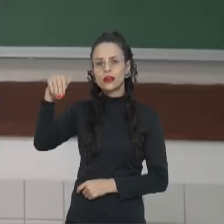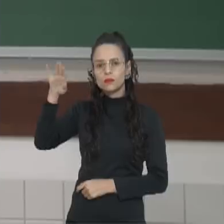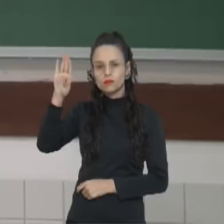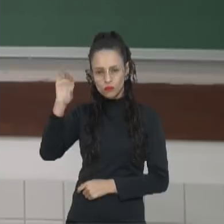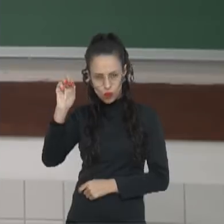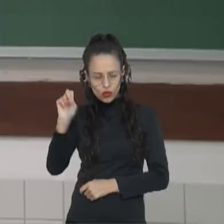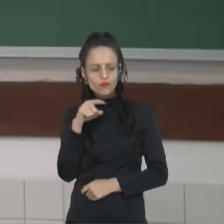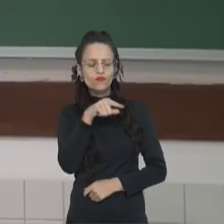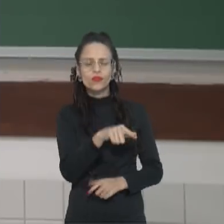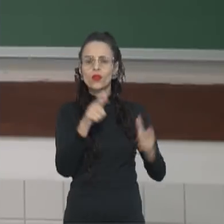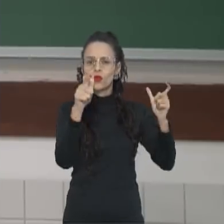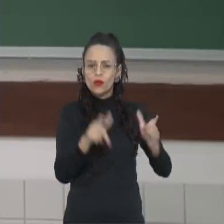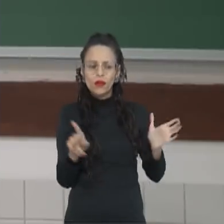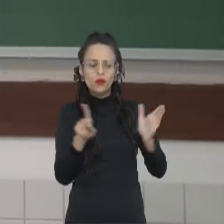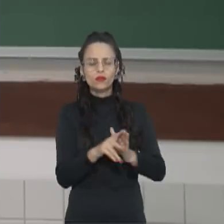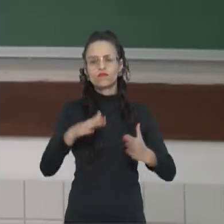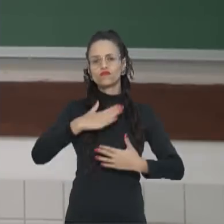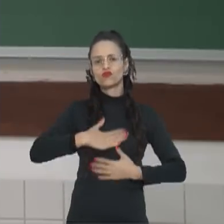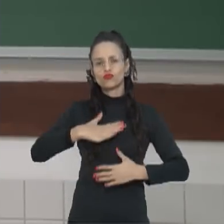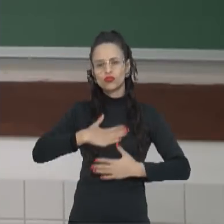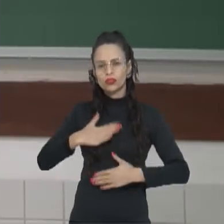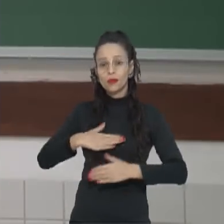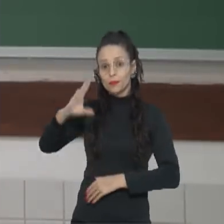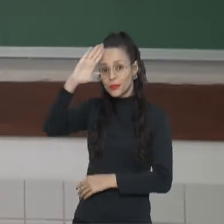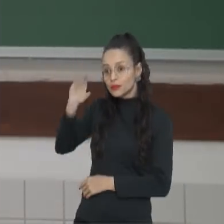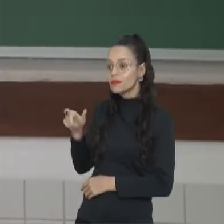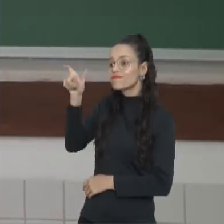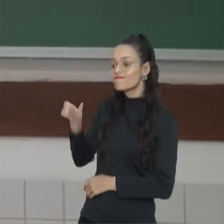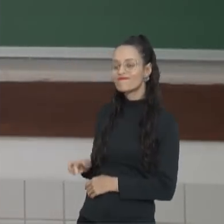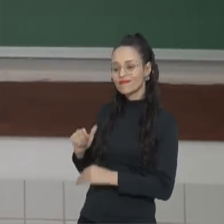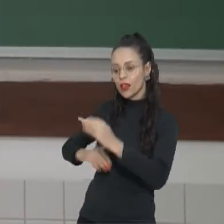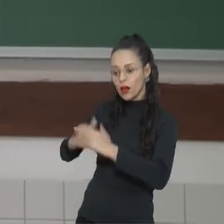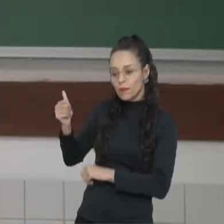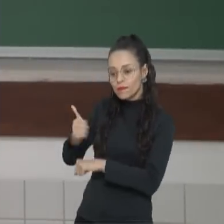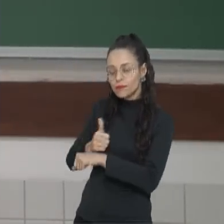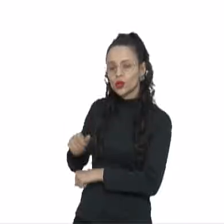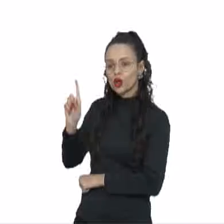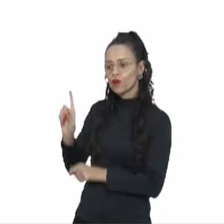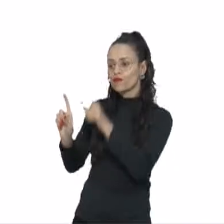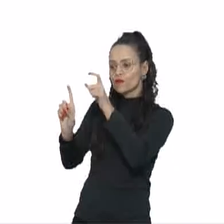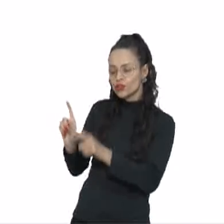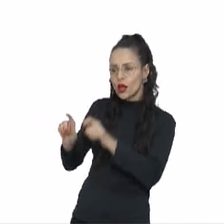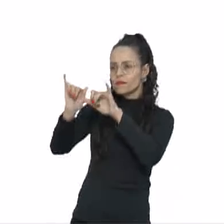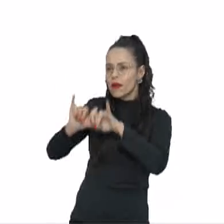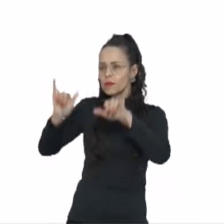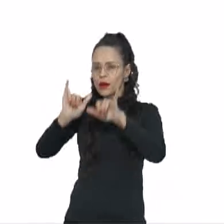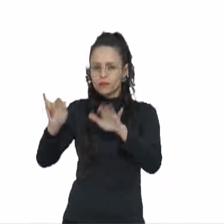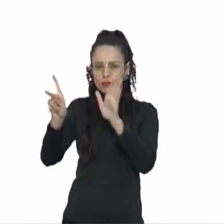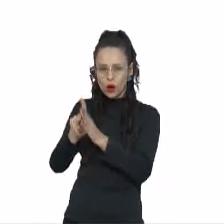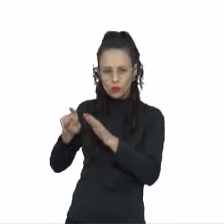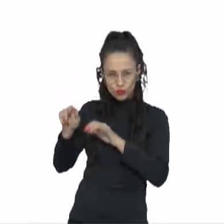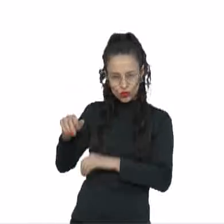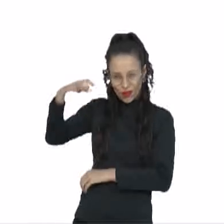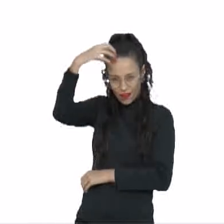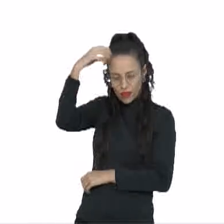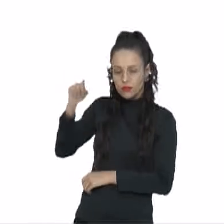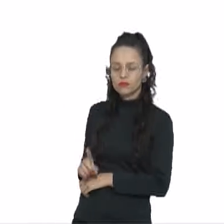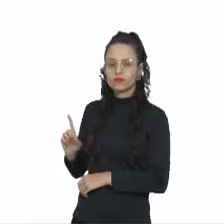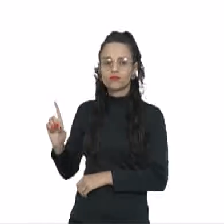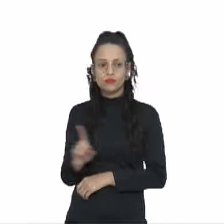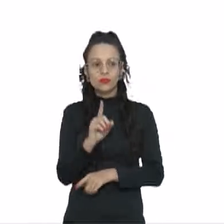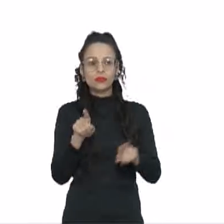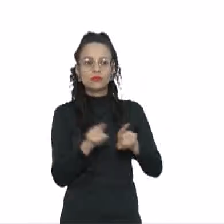descansar, principalmente os mensageiros do imperador, chamado chasques, ou chasques, né? E também tinha